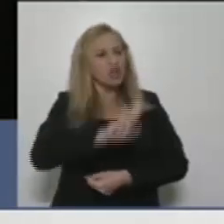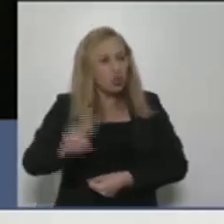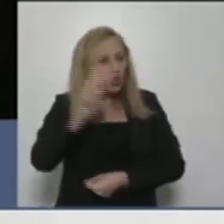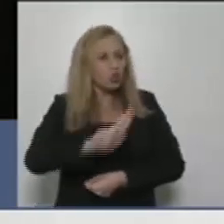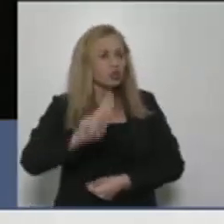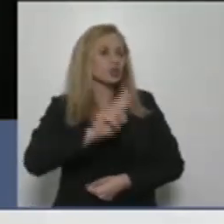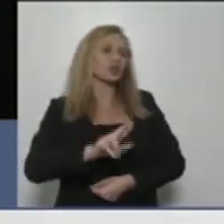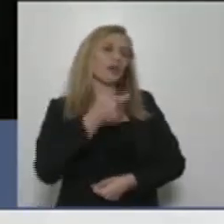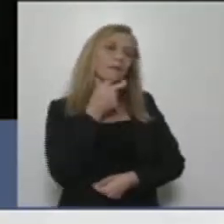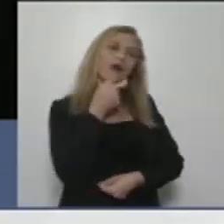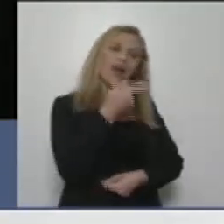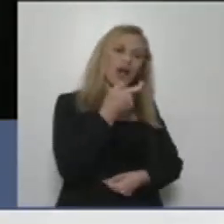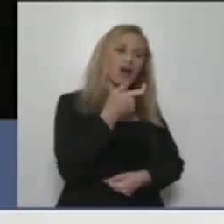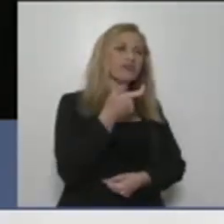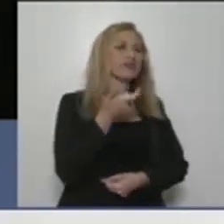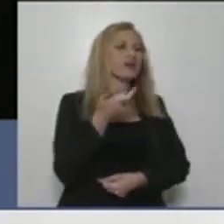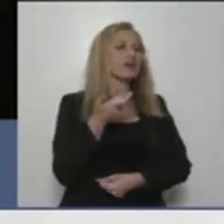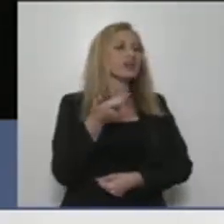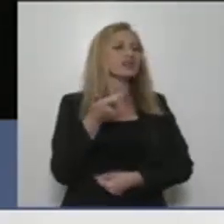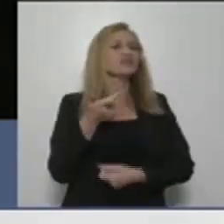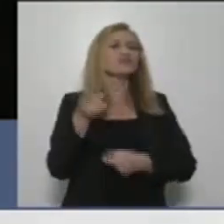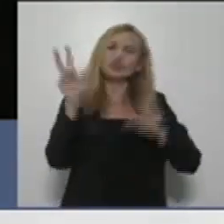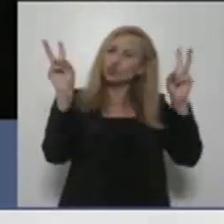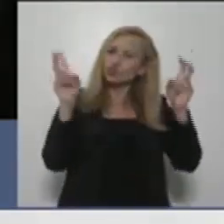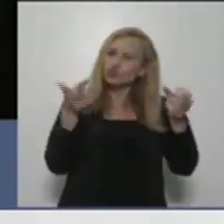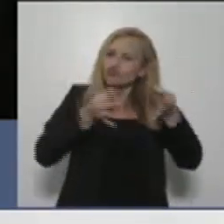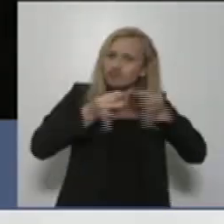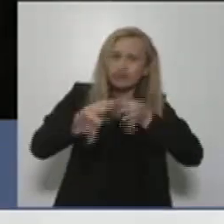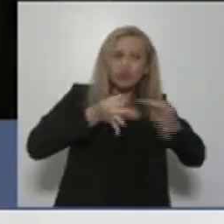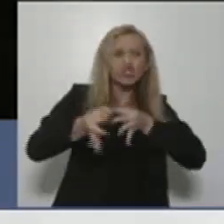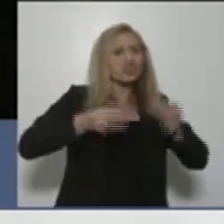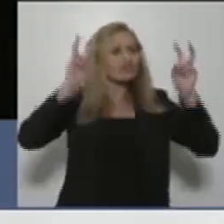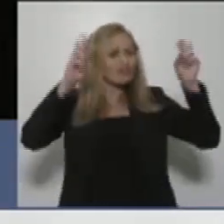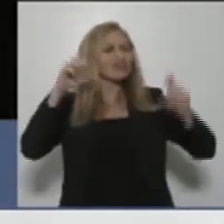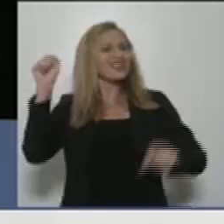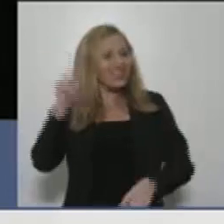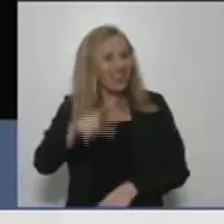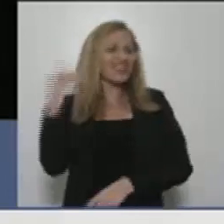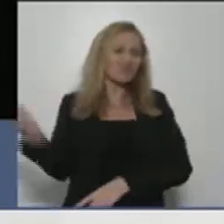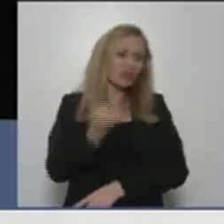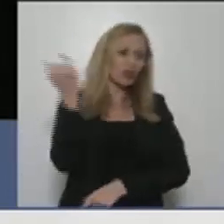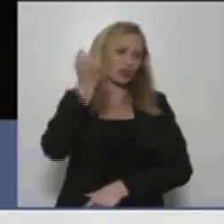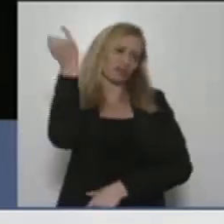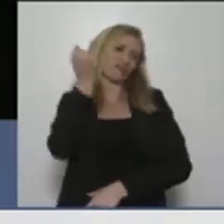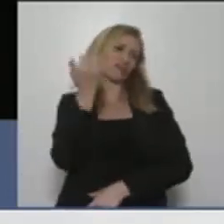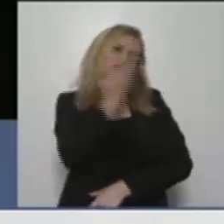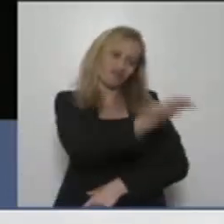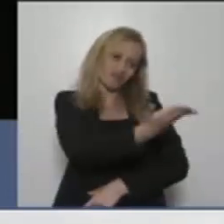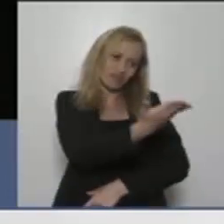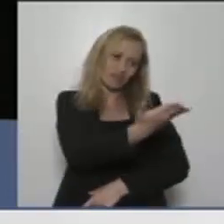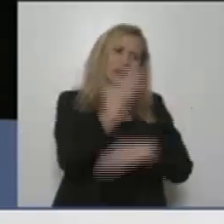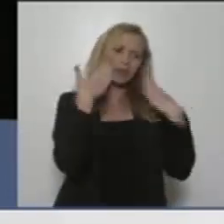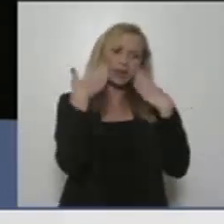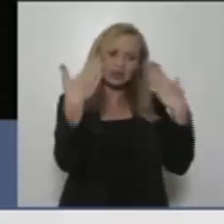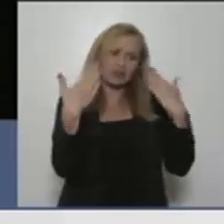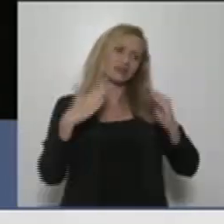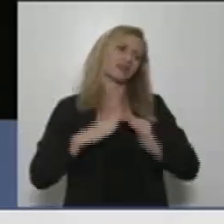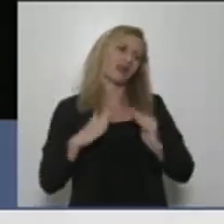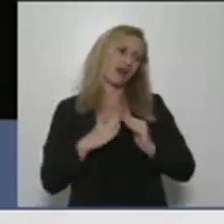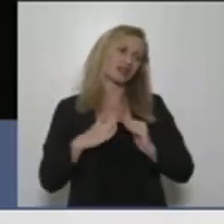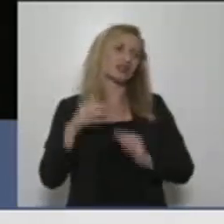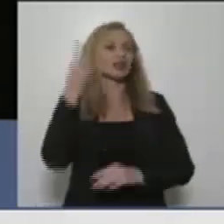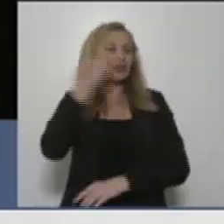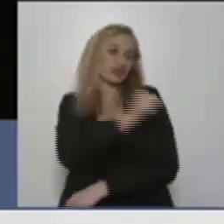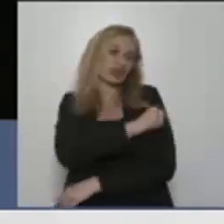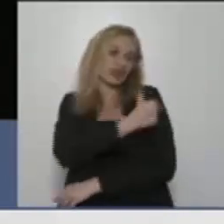da palavra em relação a esse projeto fundamental que Vossa Excelência apresenta nessa casa,